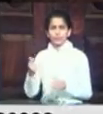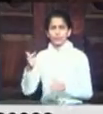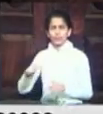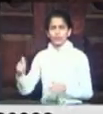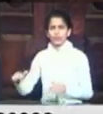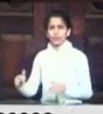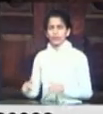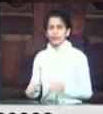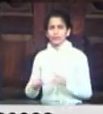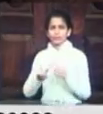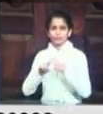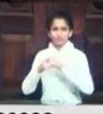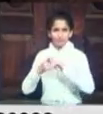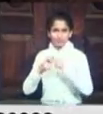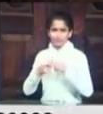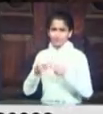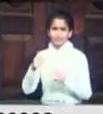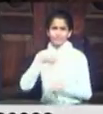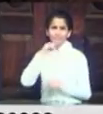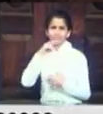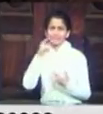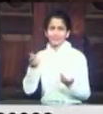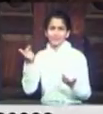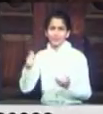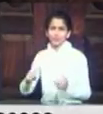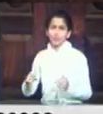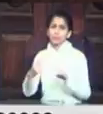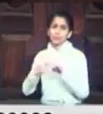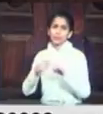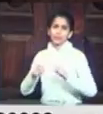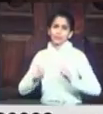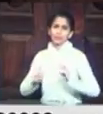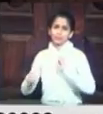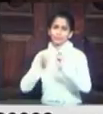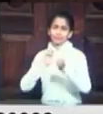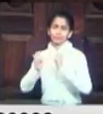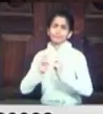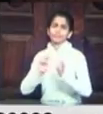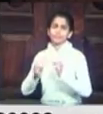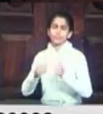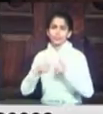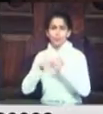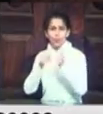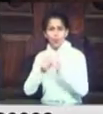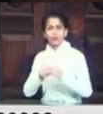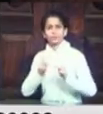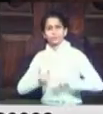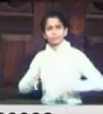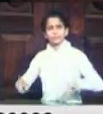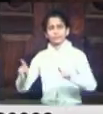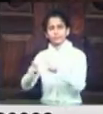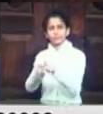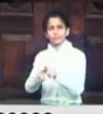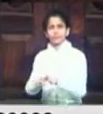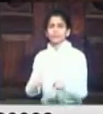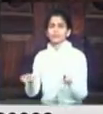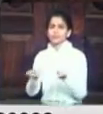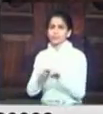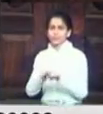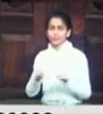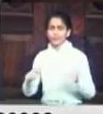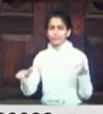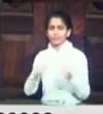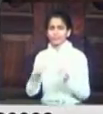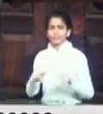como consertar. Primeiro que o transporte é público. Transporte público e o serviço público